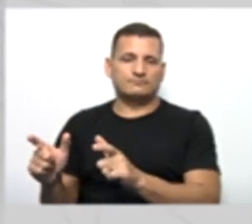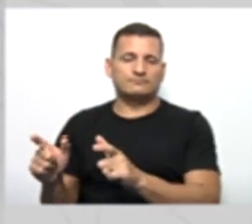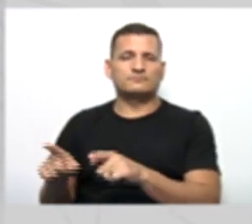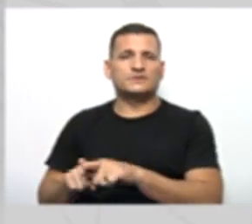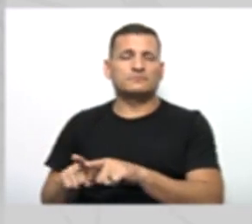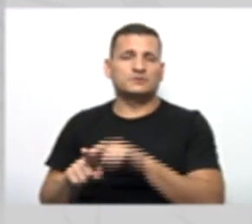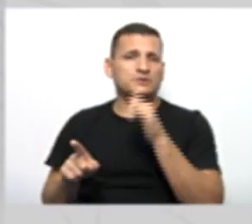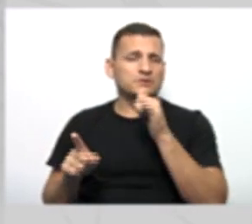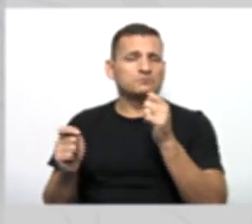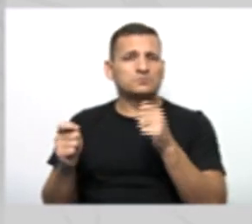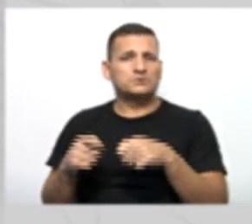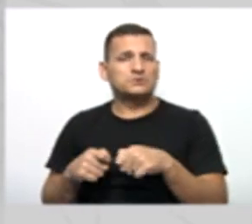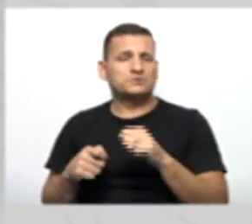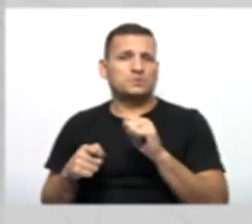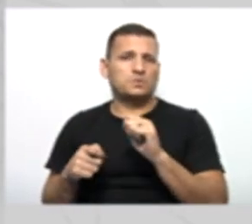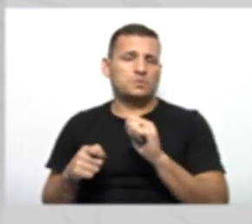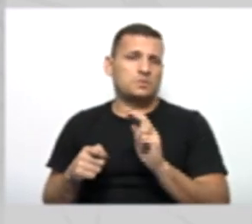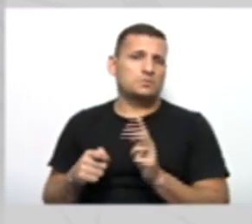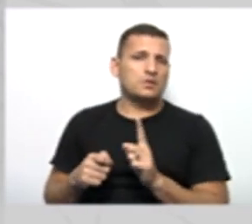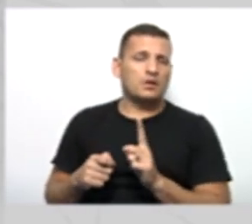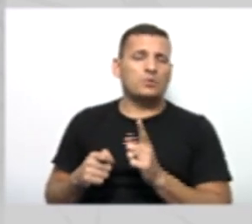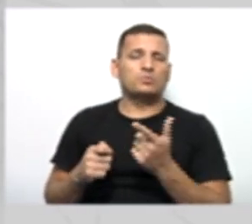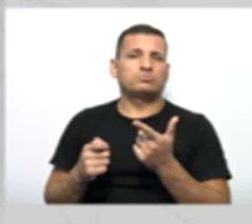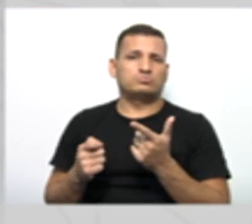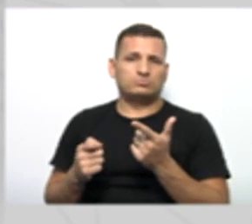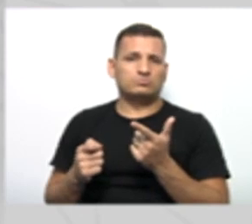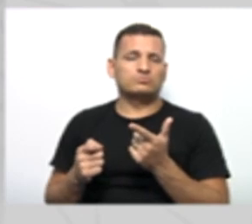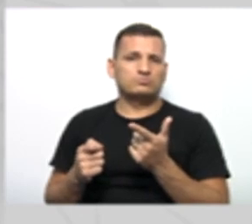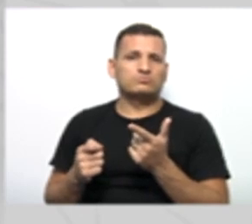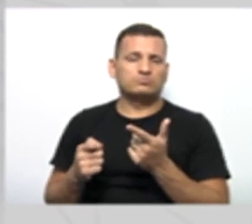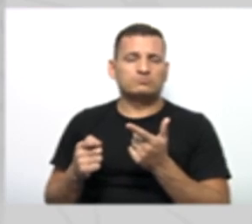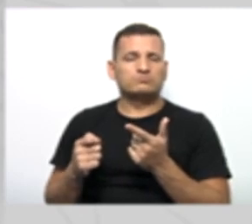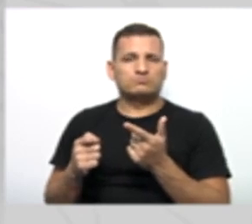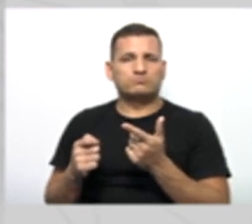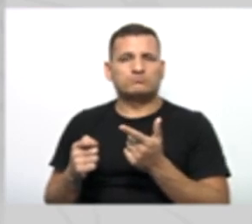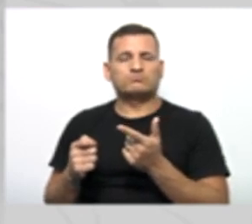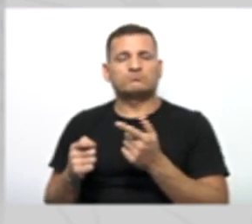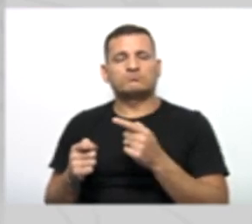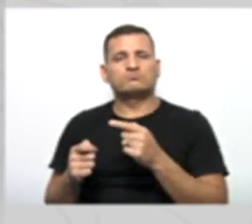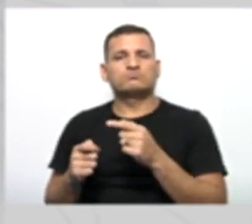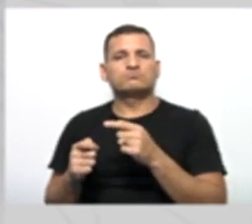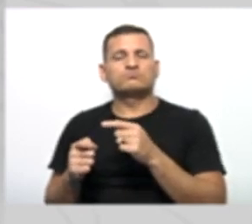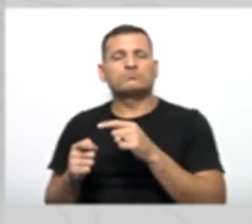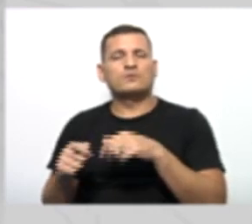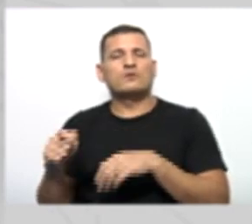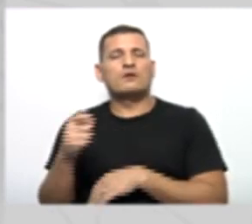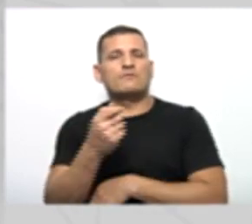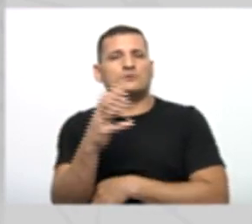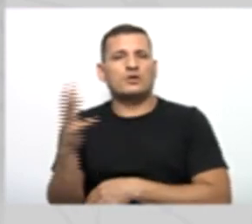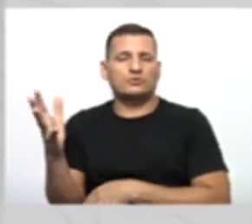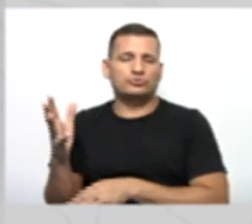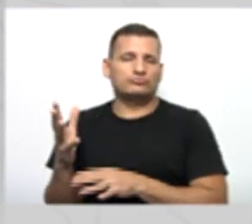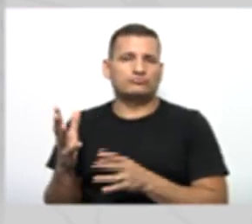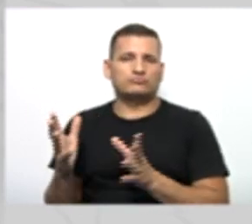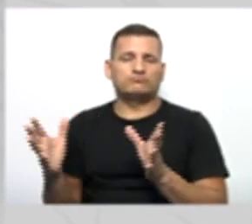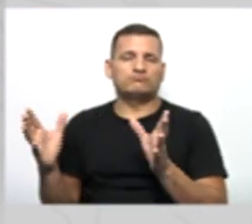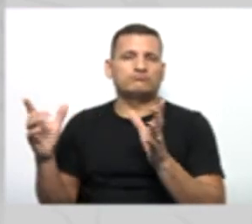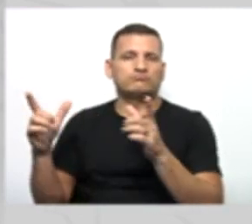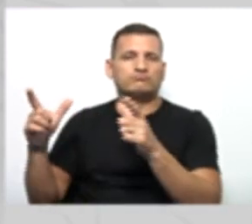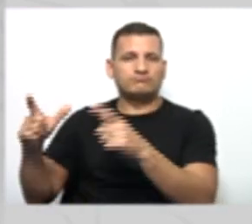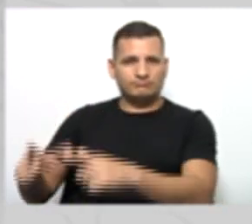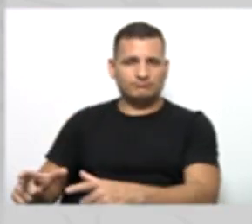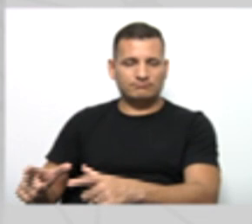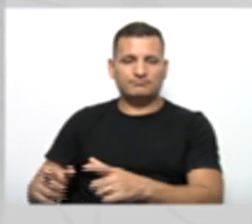ou seja, conclui-se que aquele empreendimento ele é viável ambientalmente.